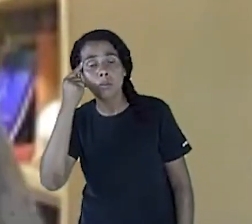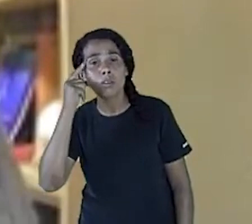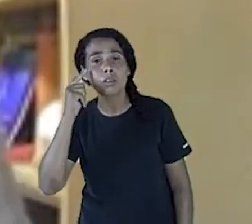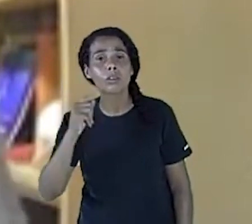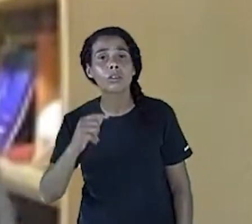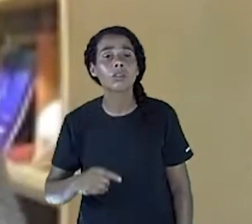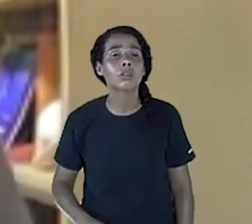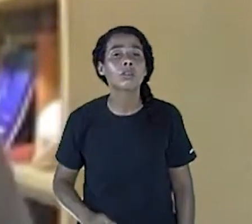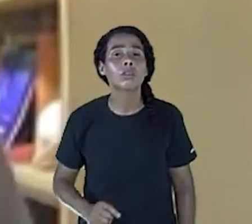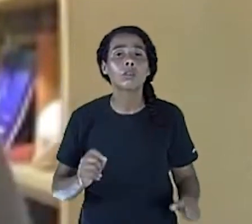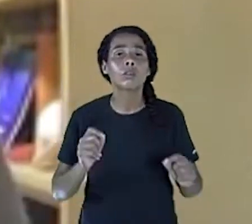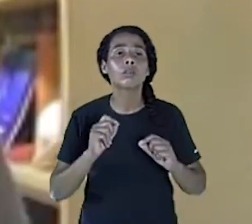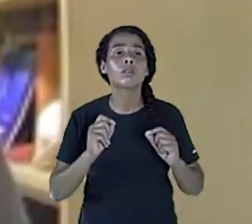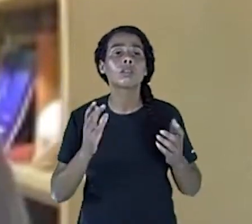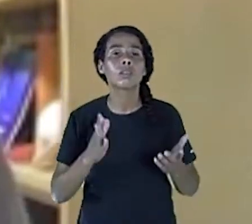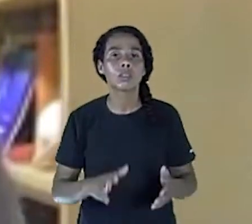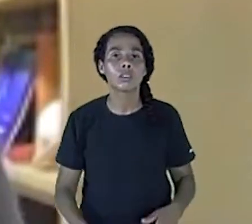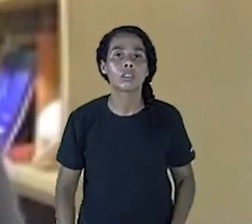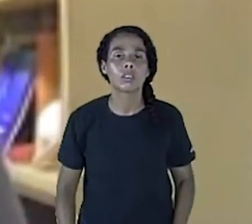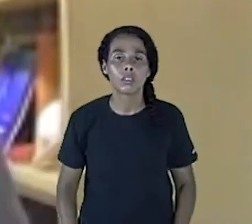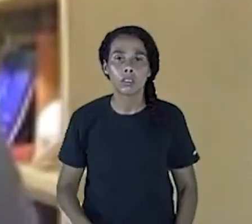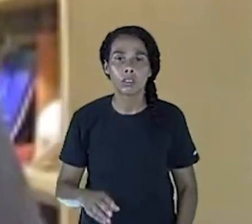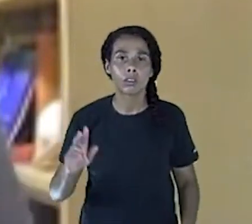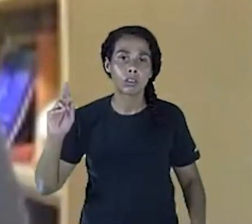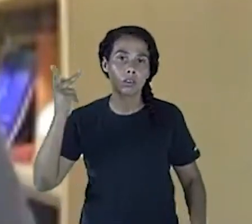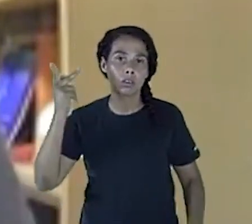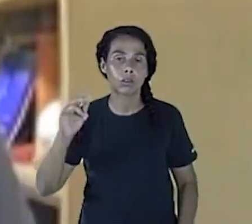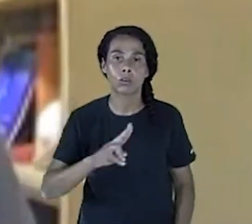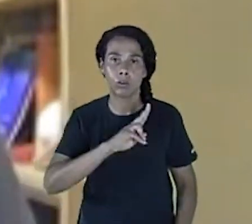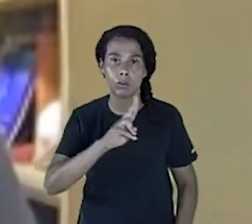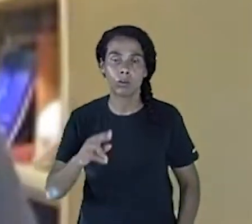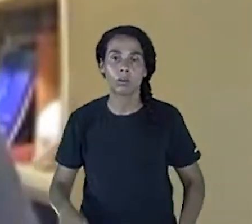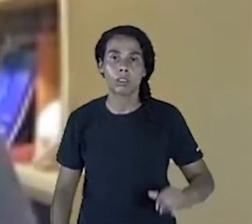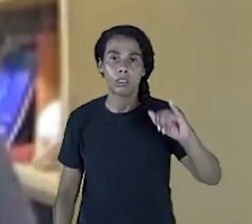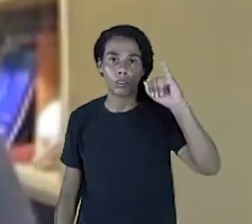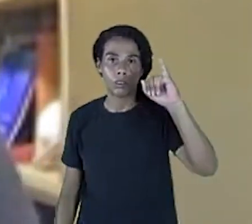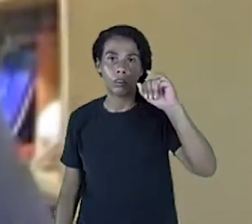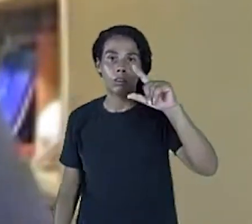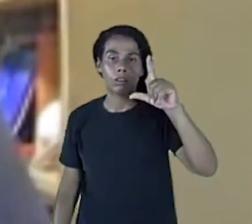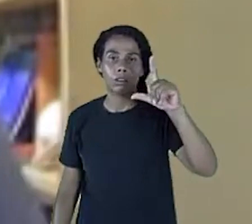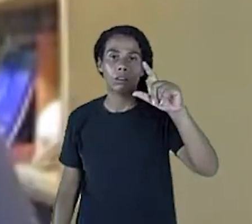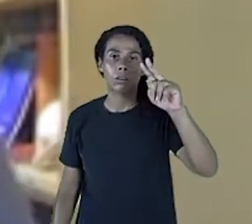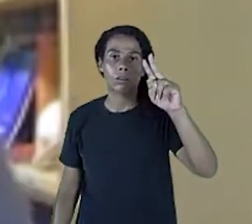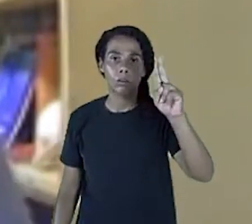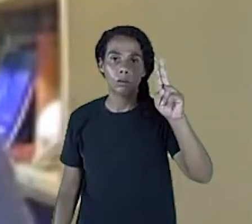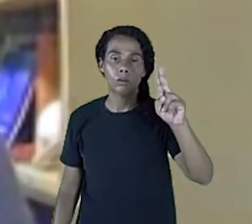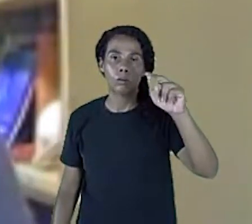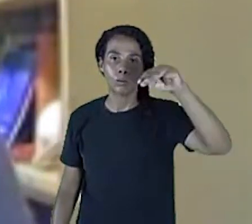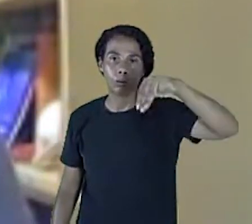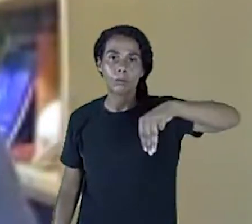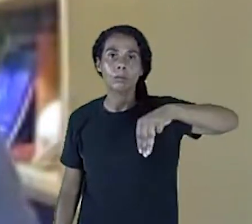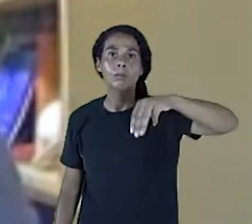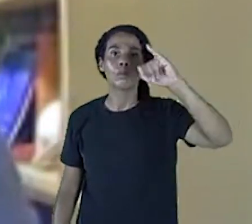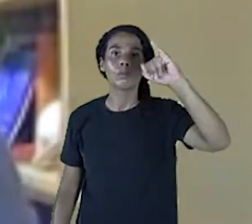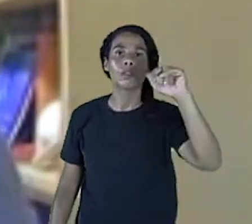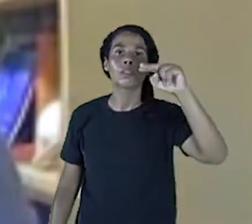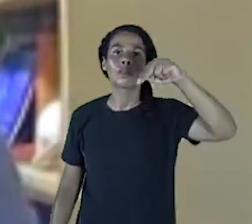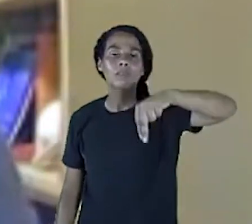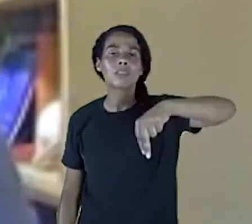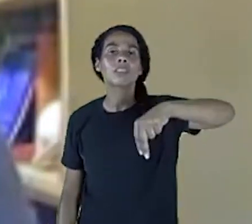história toda de iluminar, porque é um momento escuro, mas é um momento também de aproveitar tudo isso para a gente